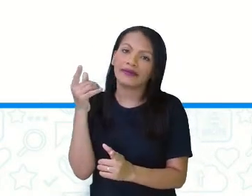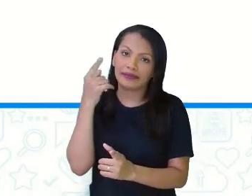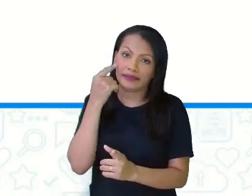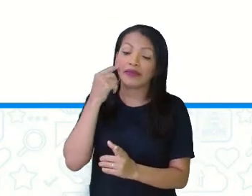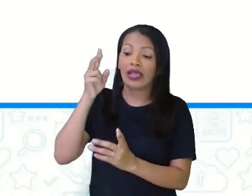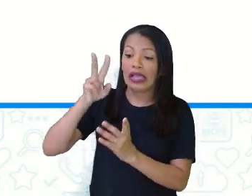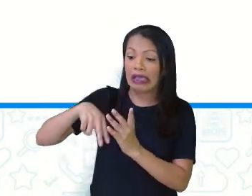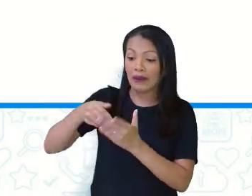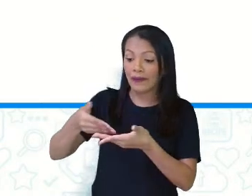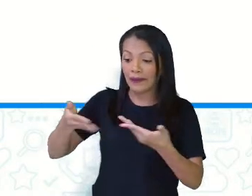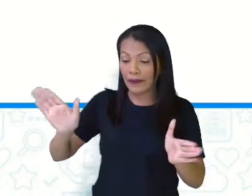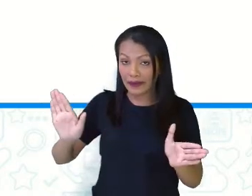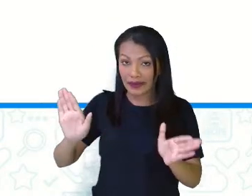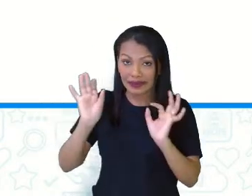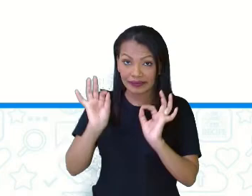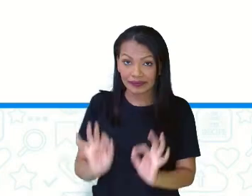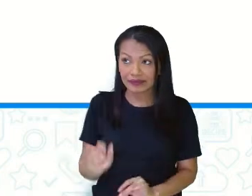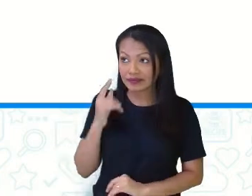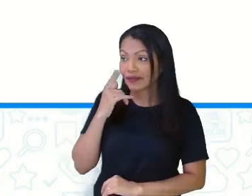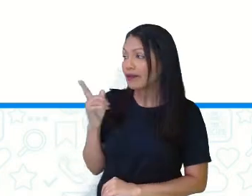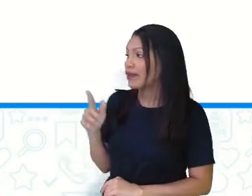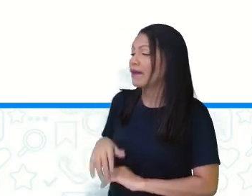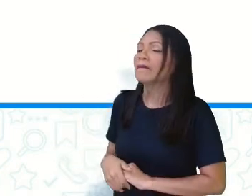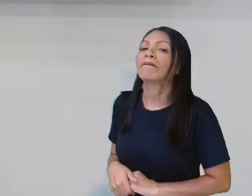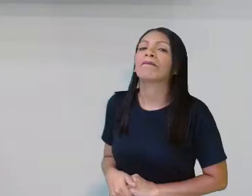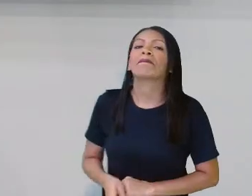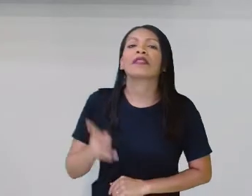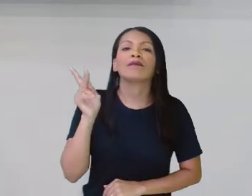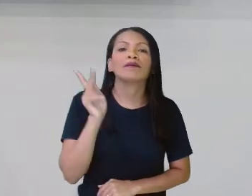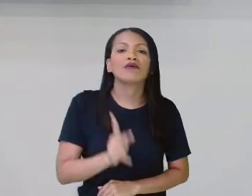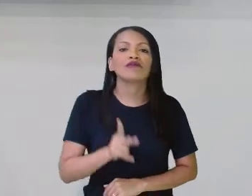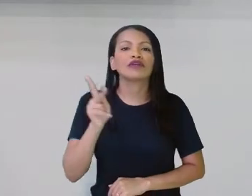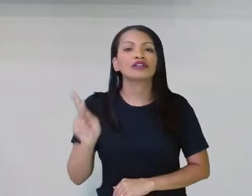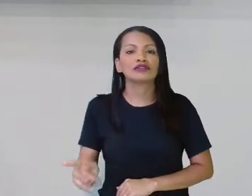agora. Olha só, professora Márcia, eu trouxe mais uma